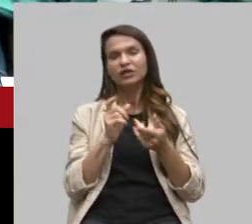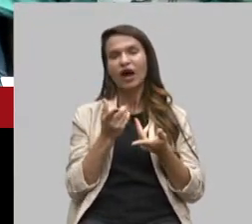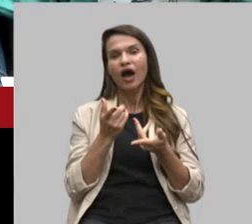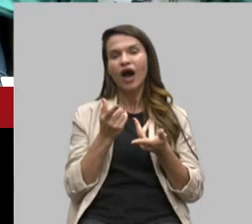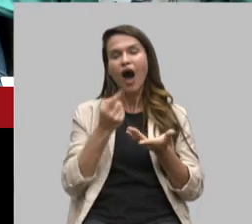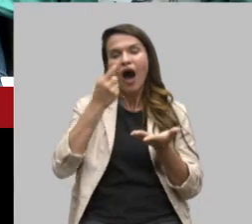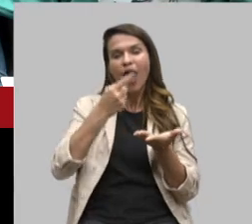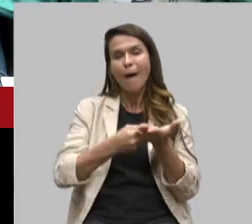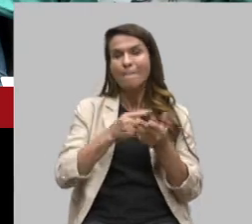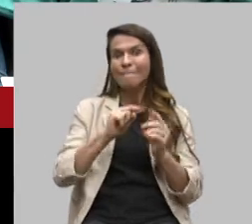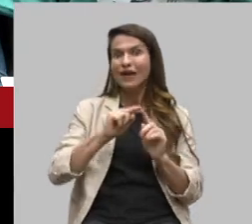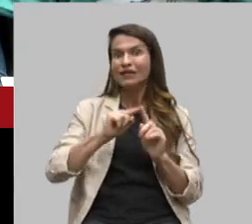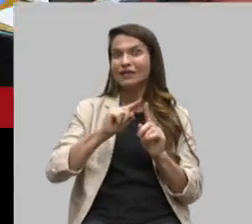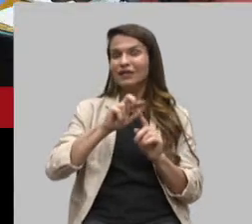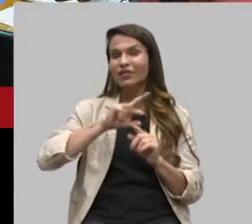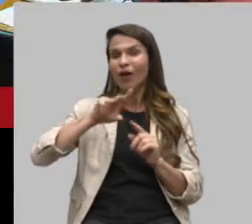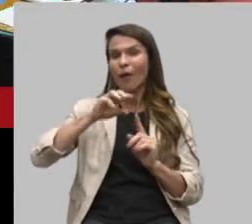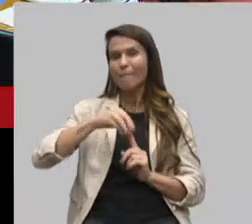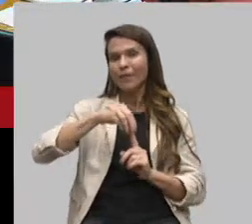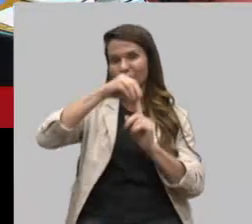priorizada muito